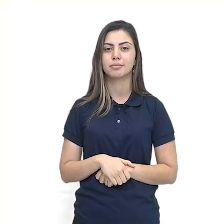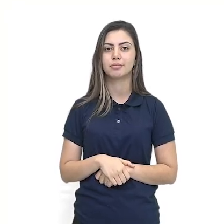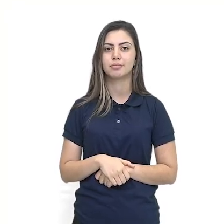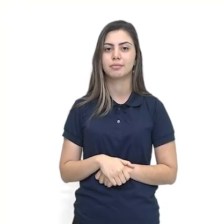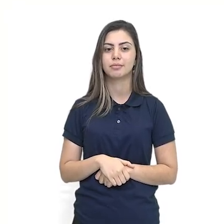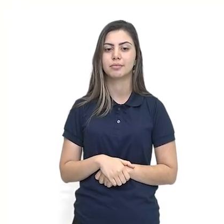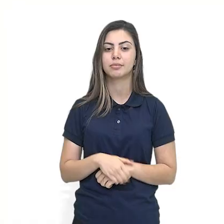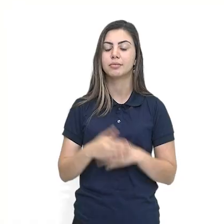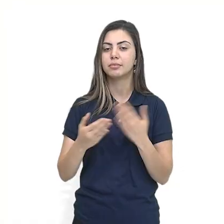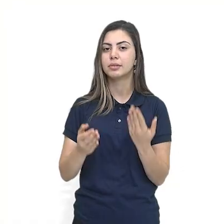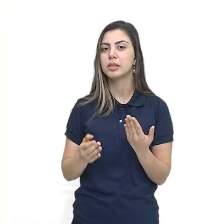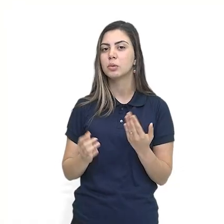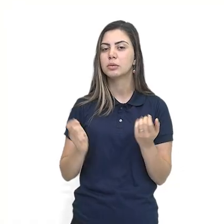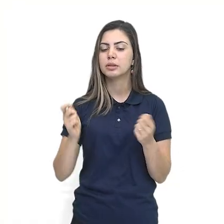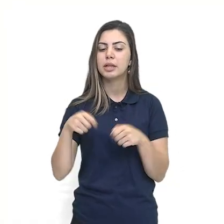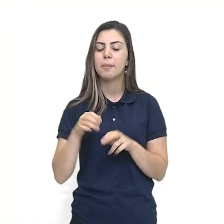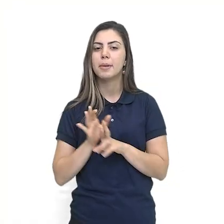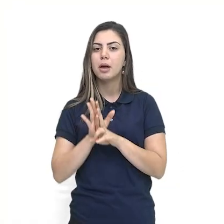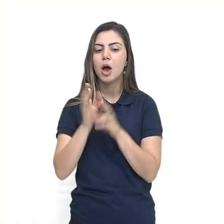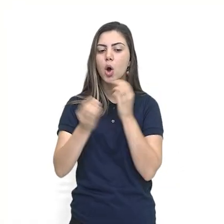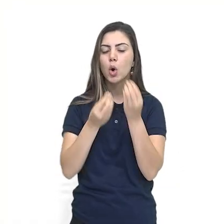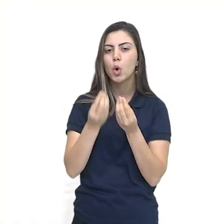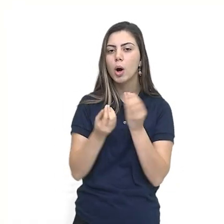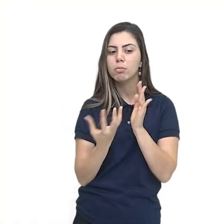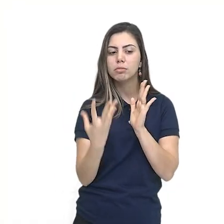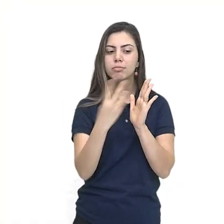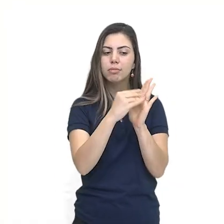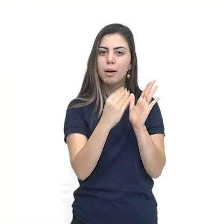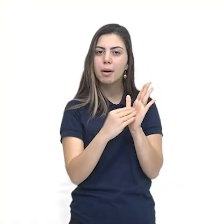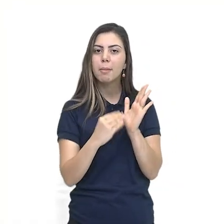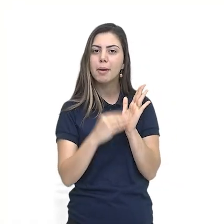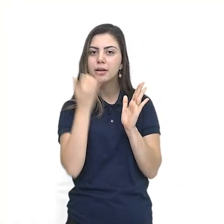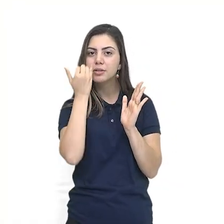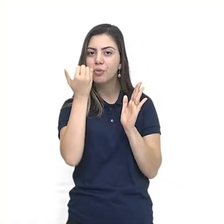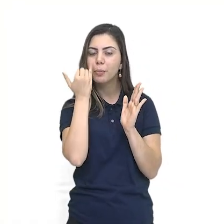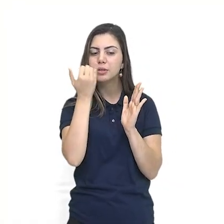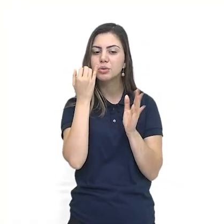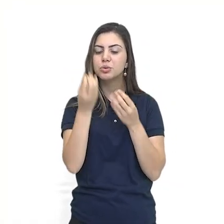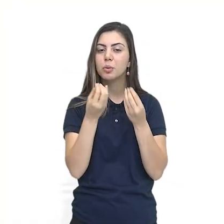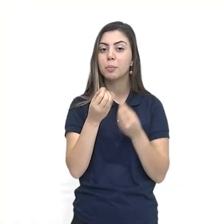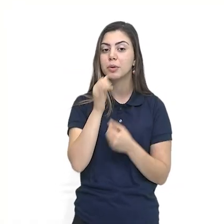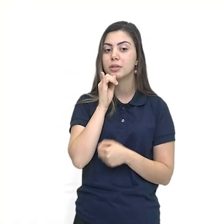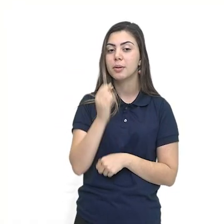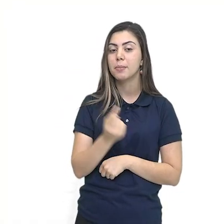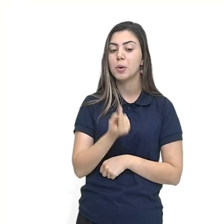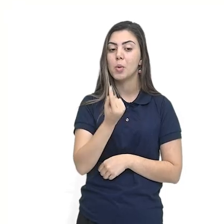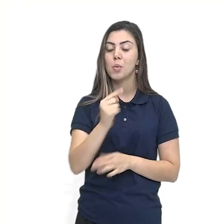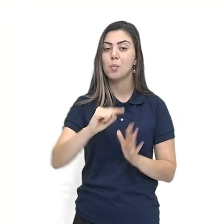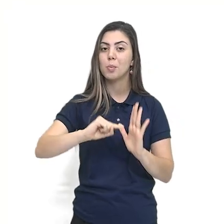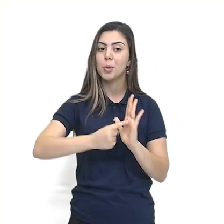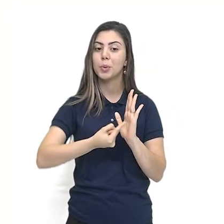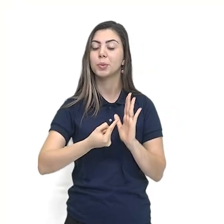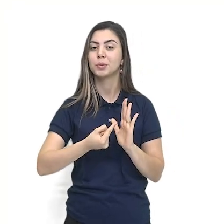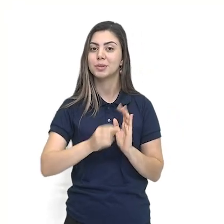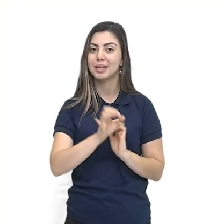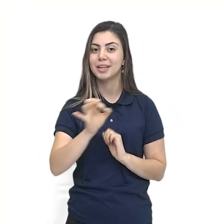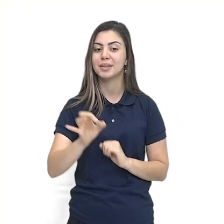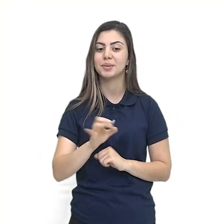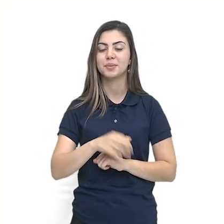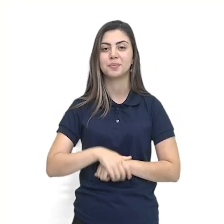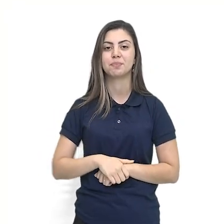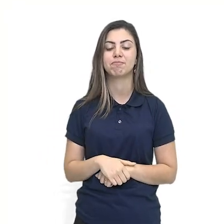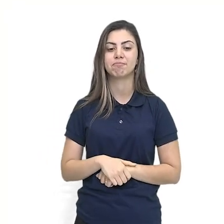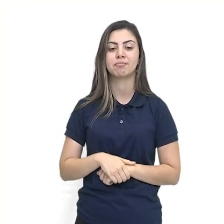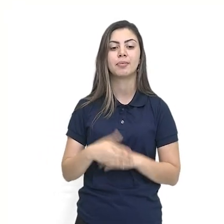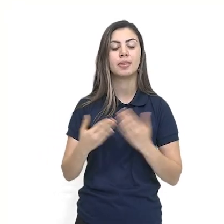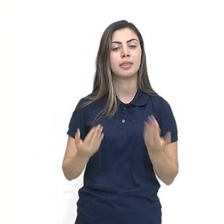representação, que é como você escreve. Então, olha, um ponto, certo?